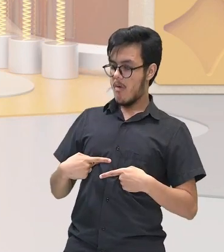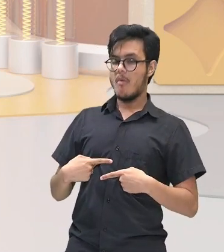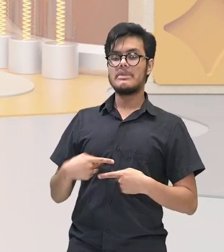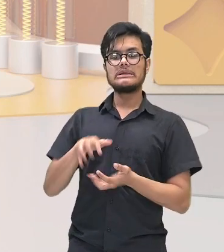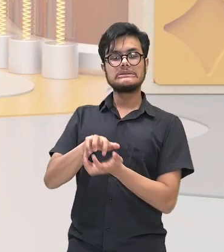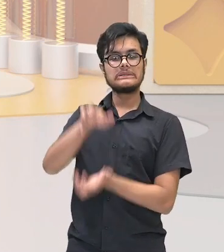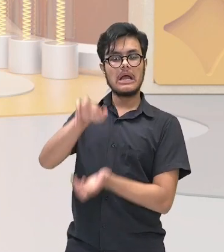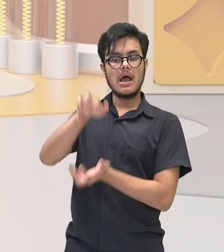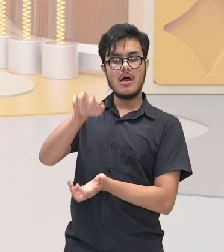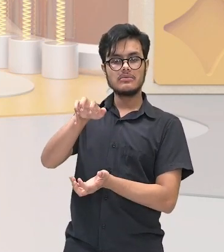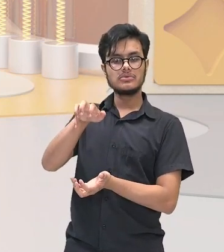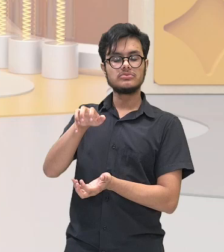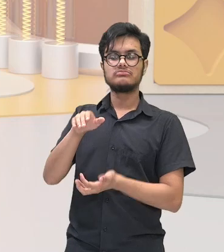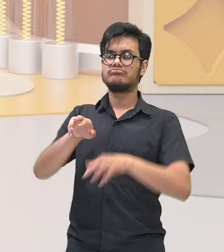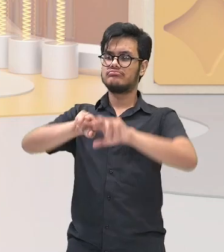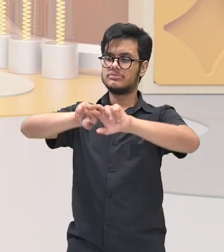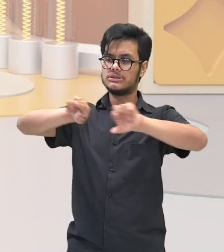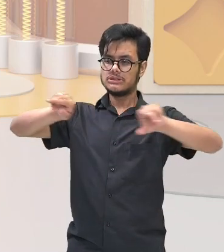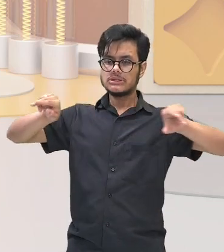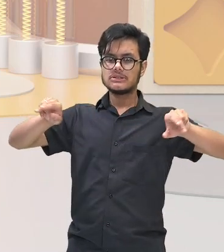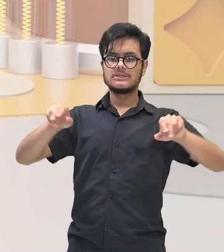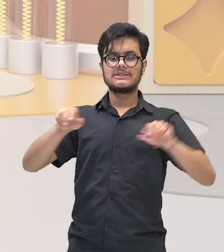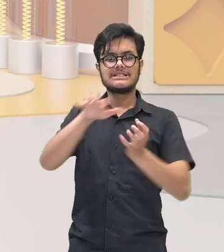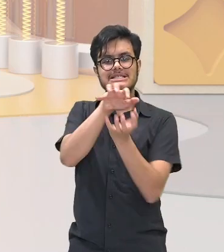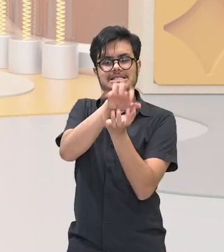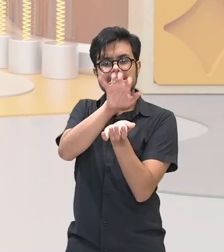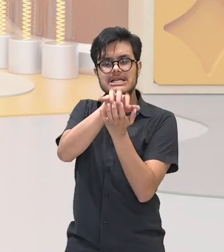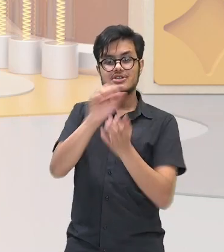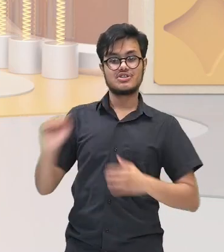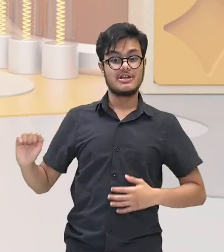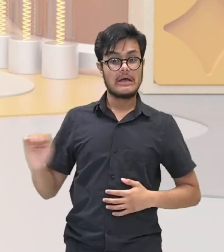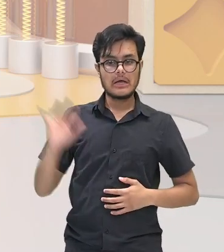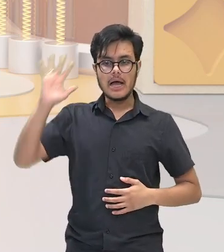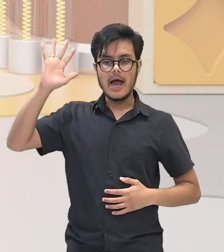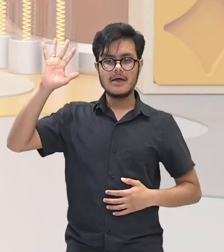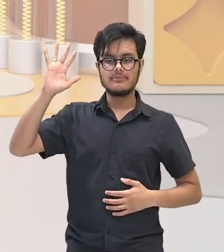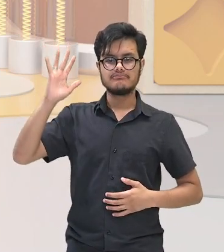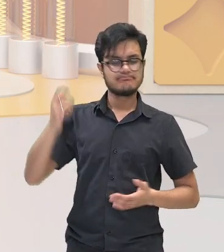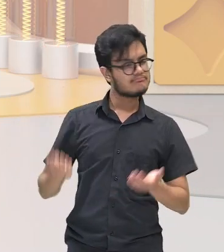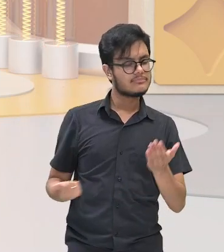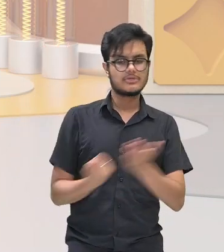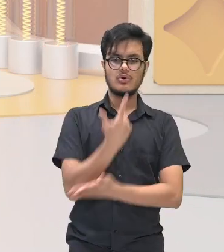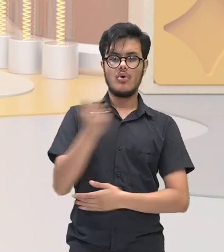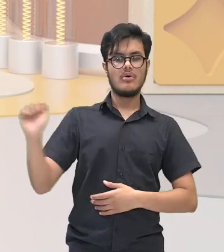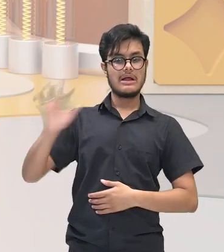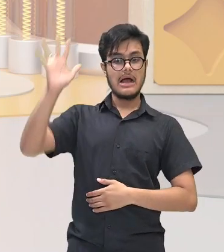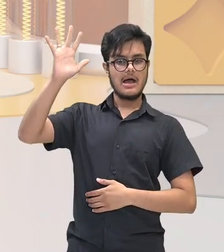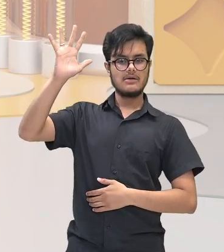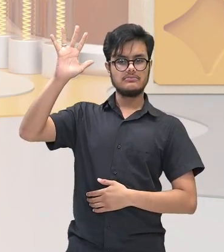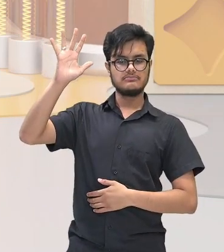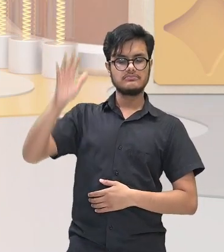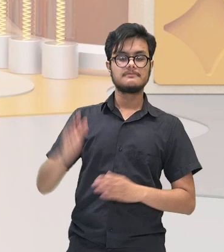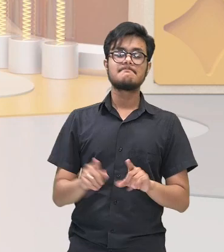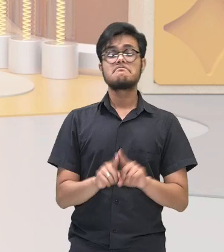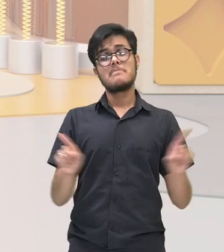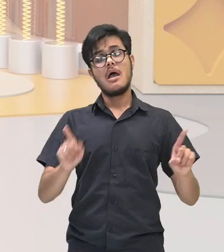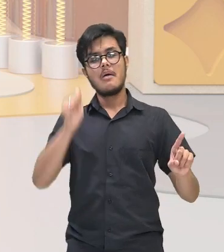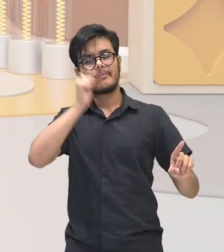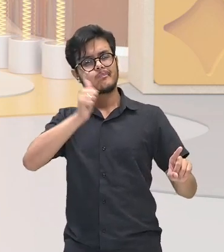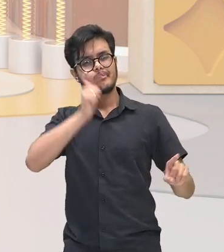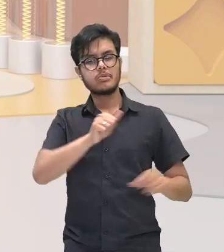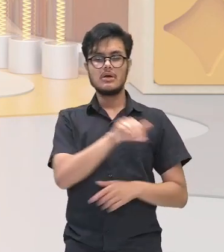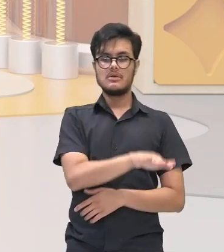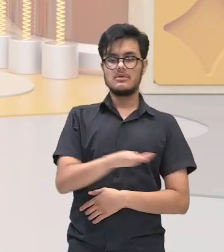adulto e com todos os seus dentes, ele se tornava ali mais caro, era uma mercadoria praticamente de luxo. Já as mulheres e